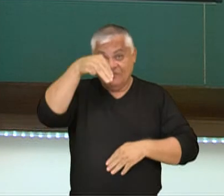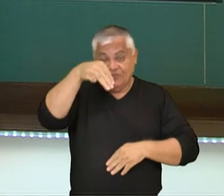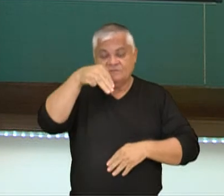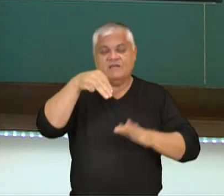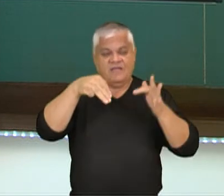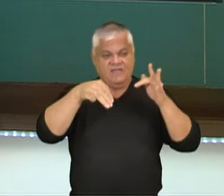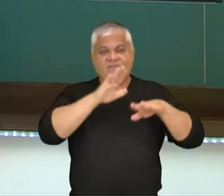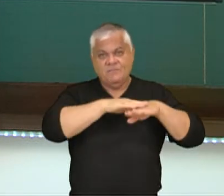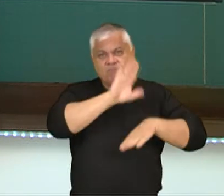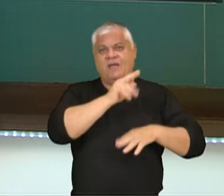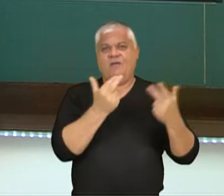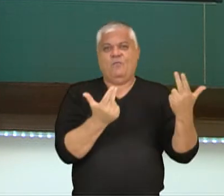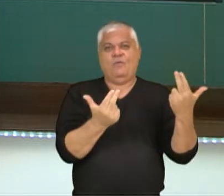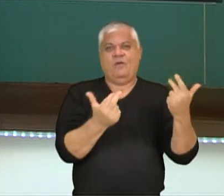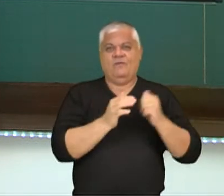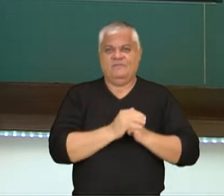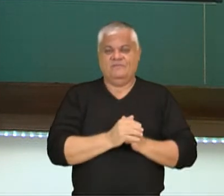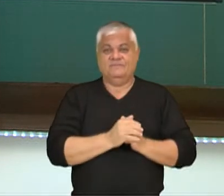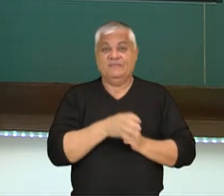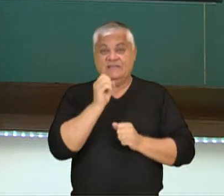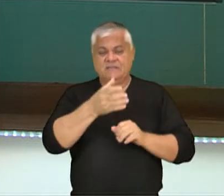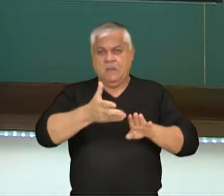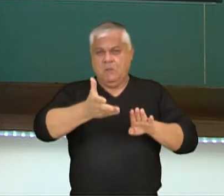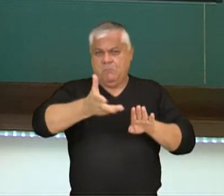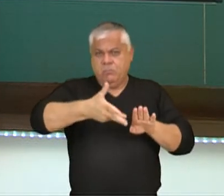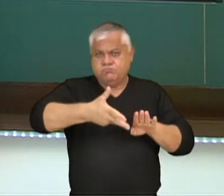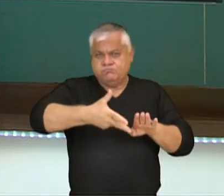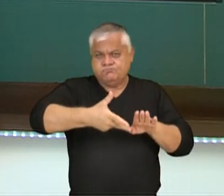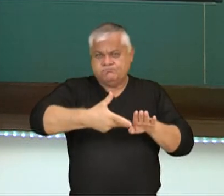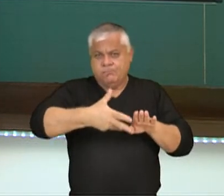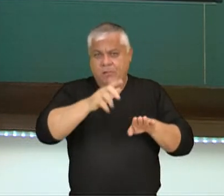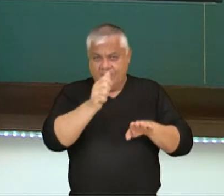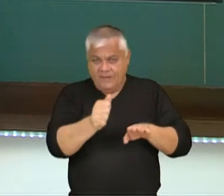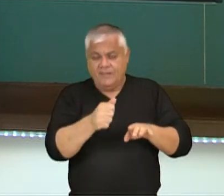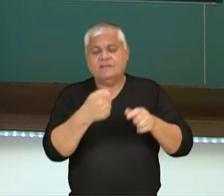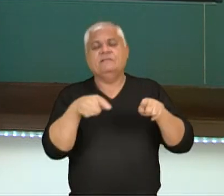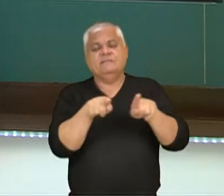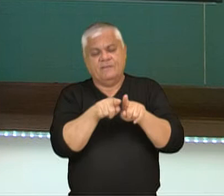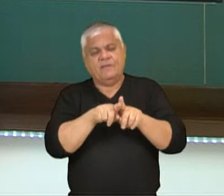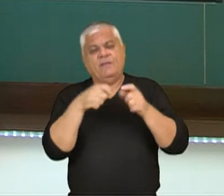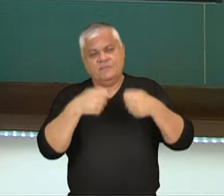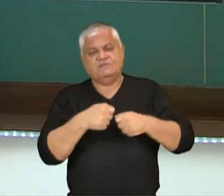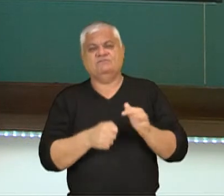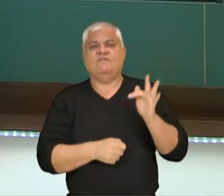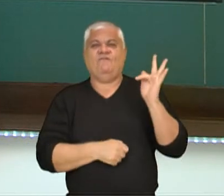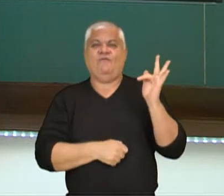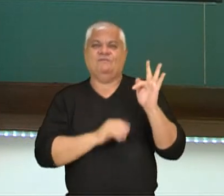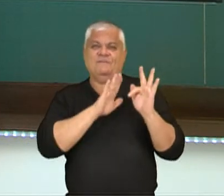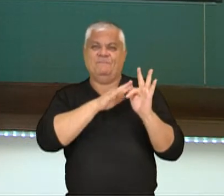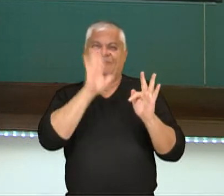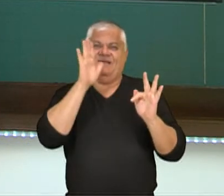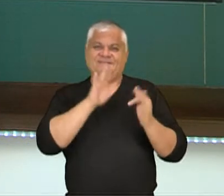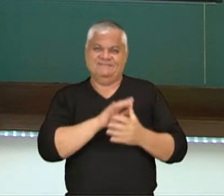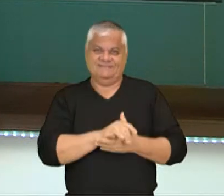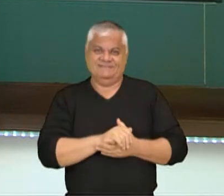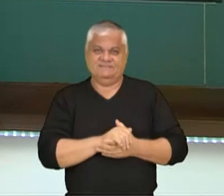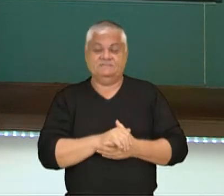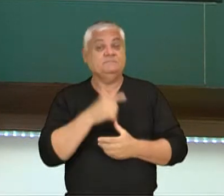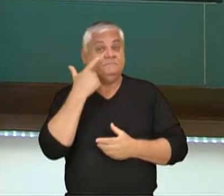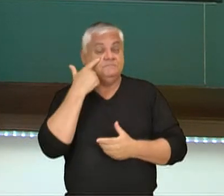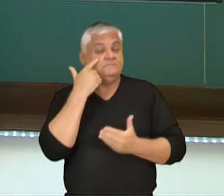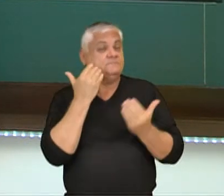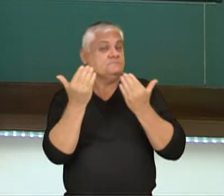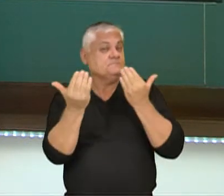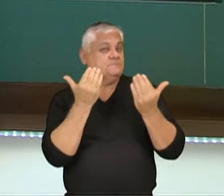força. Claro que se eu quiser acelerar mais, eu também preciso de maior força. A ideia é só de você fazer a análise